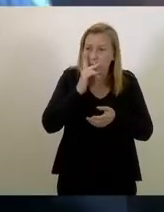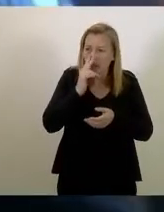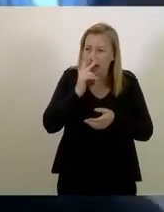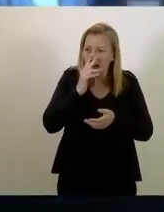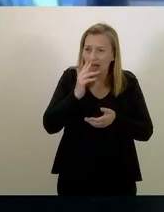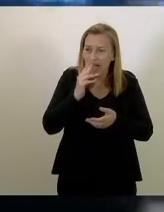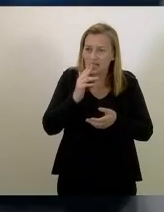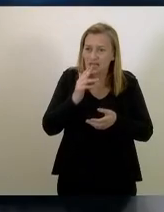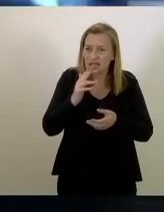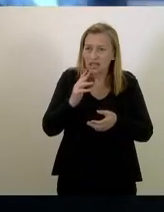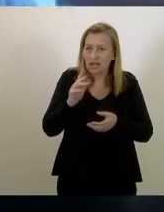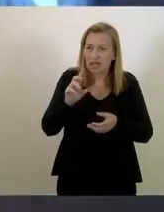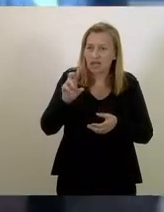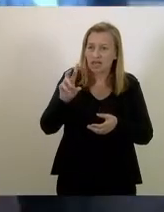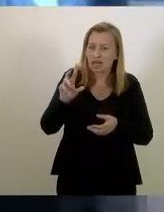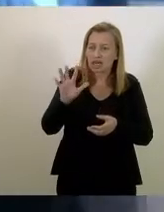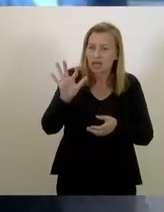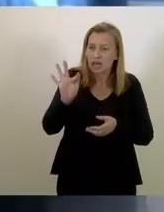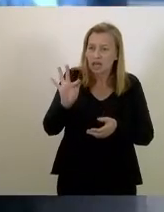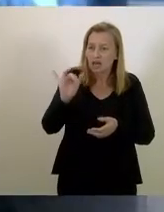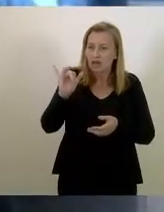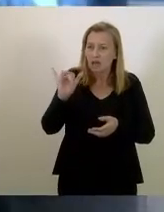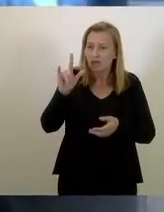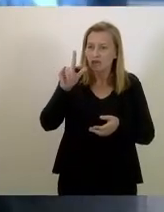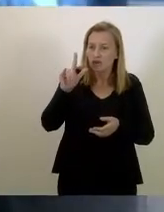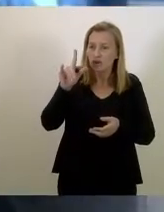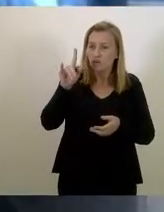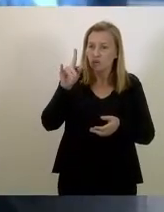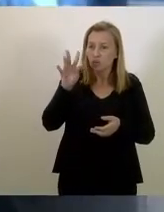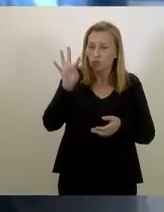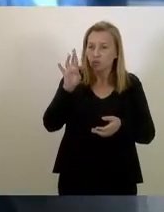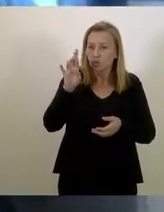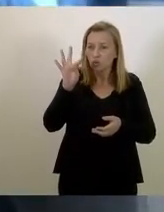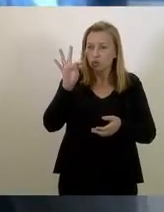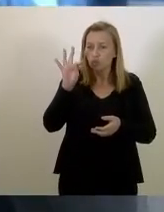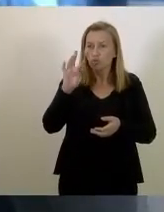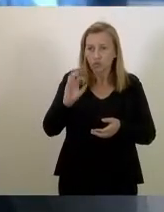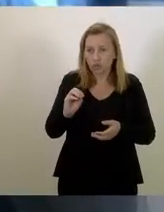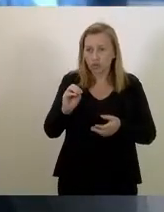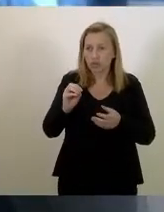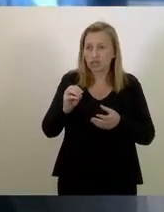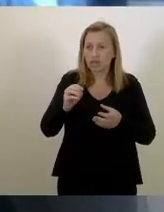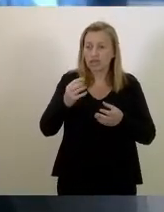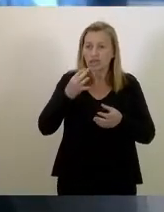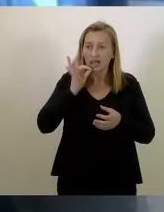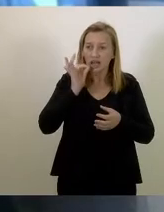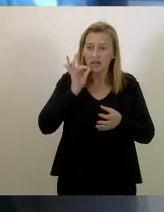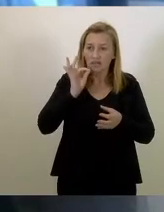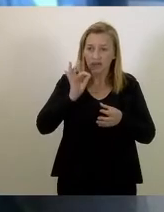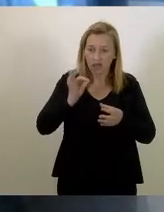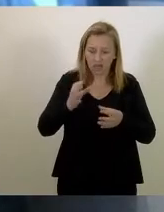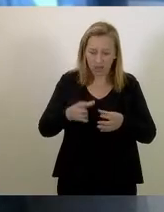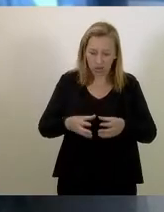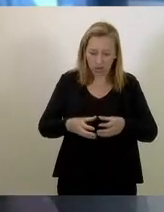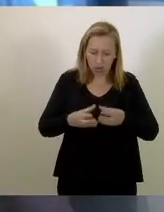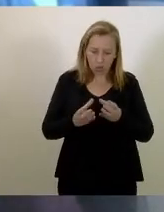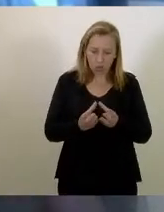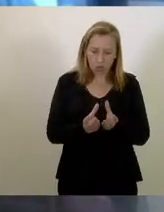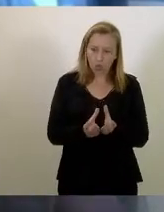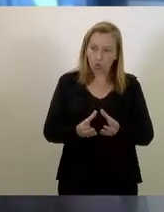de três metros de altura só para reter resto de peixe fritura de pastel